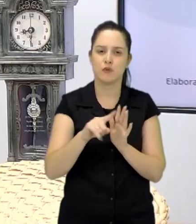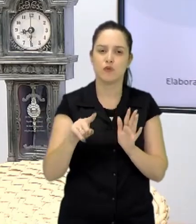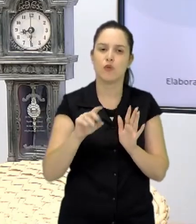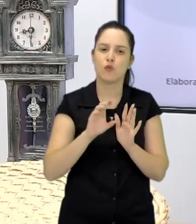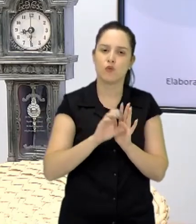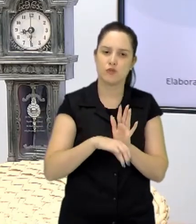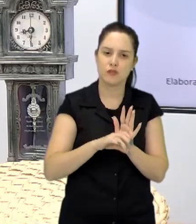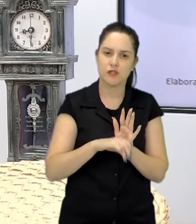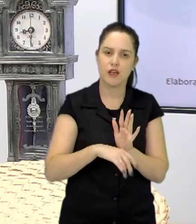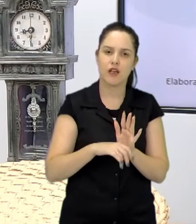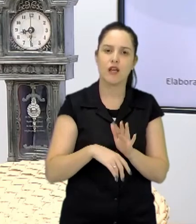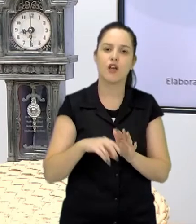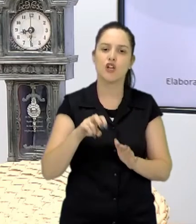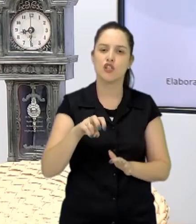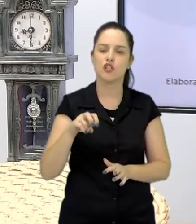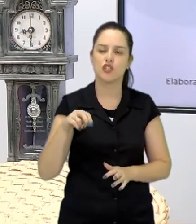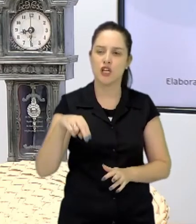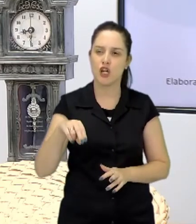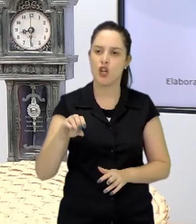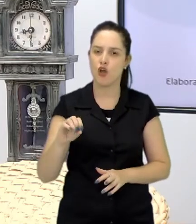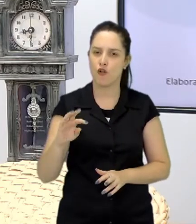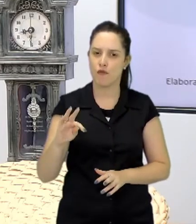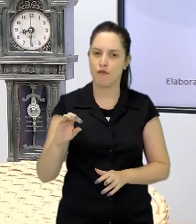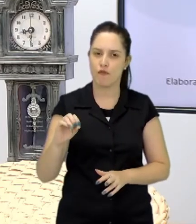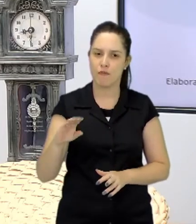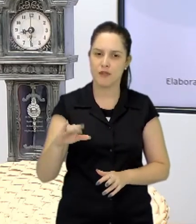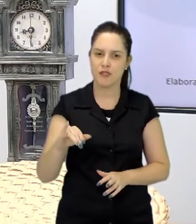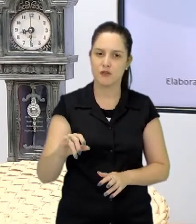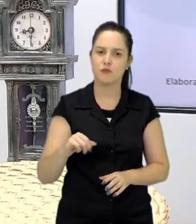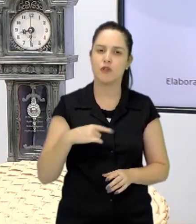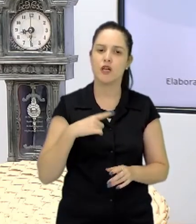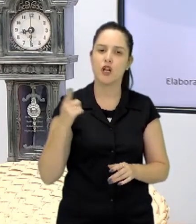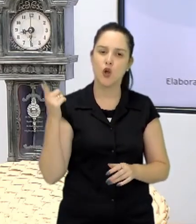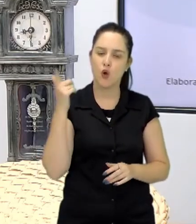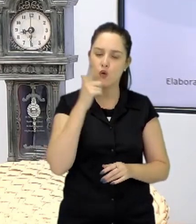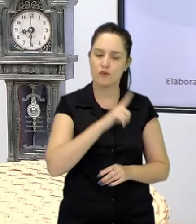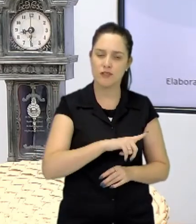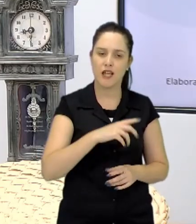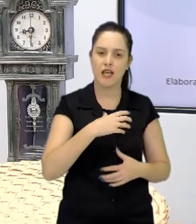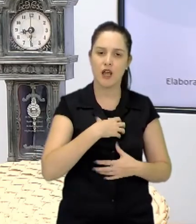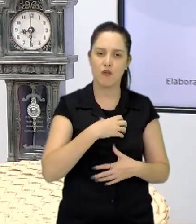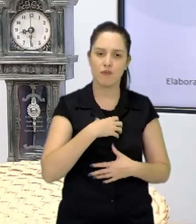O xenofobismo é essa aversão ao imigrante, é tudo que vem de fora. E lembrando